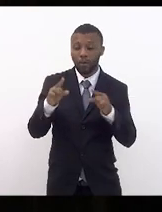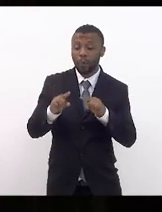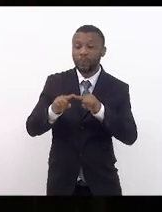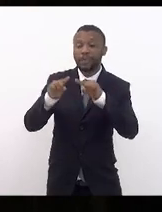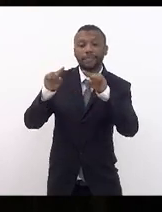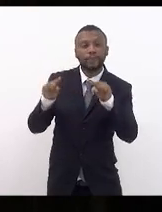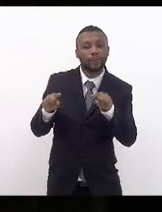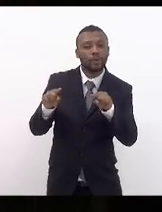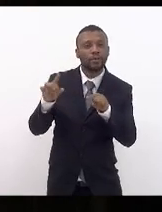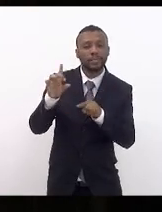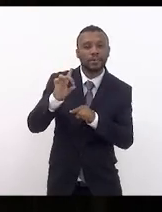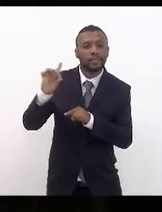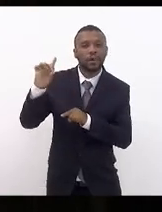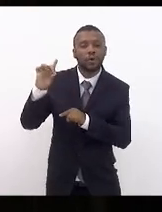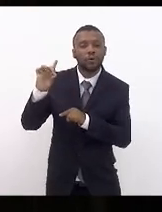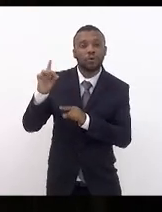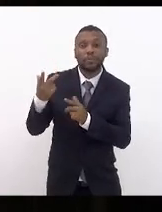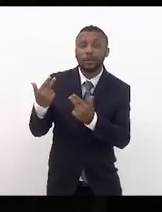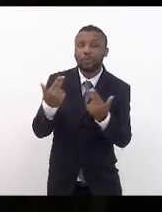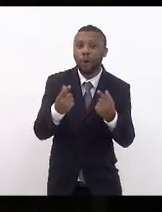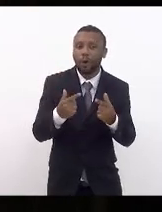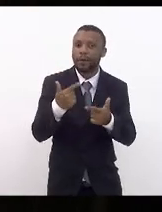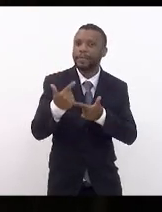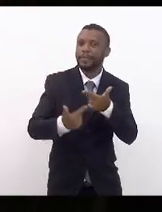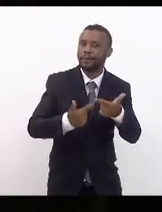foi um servidor de Nova Iguaçu,